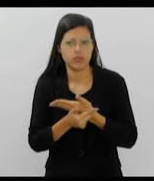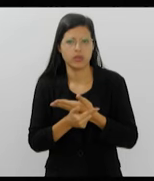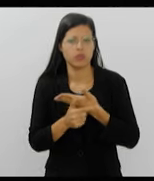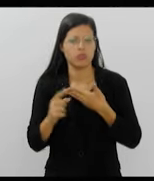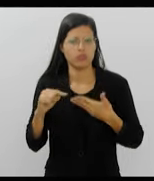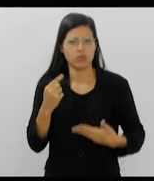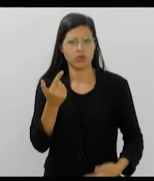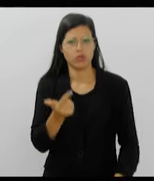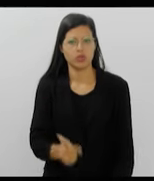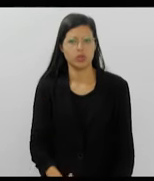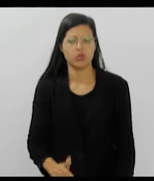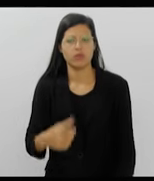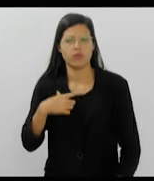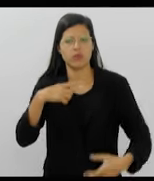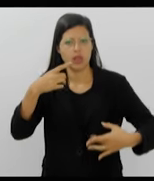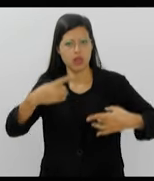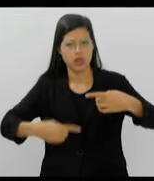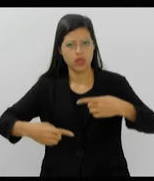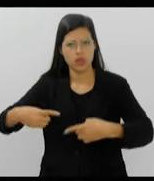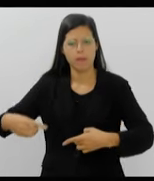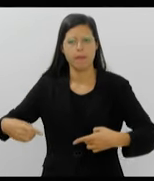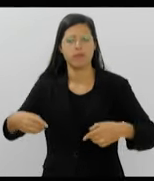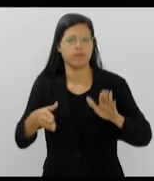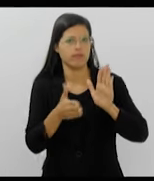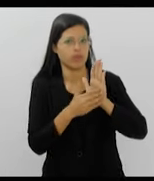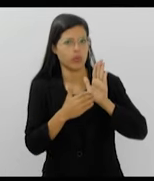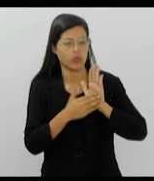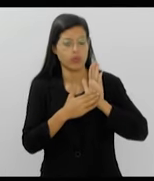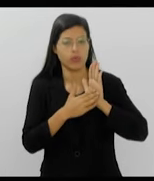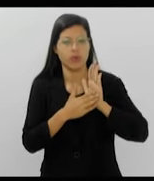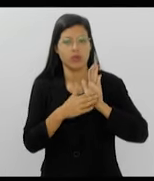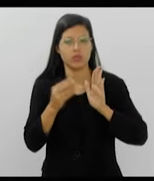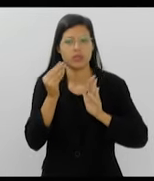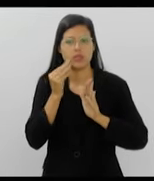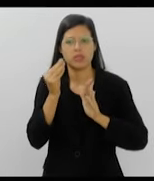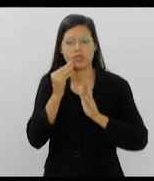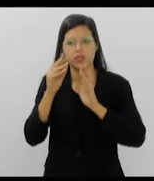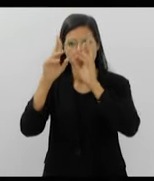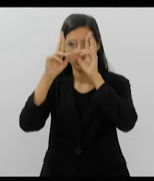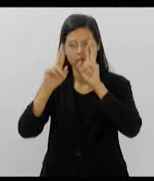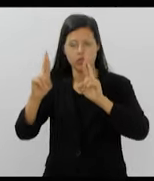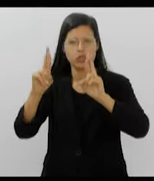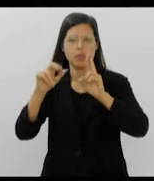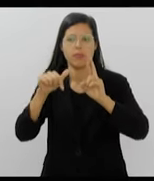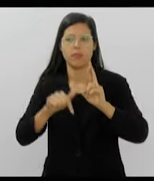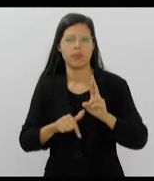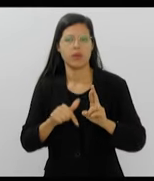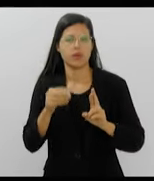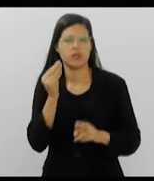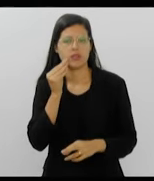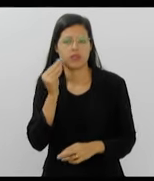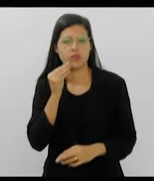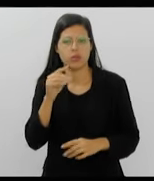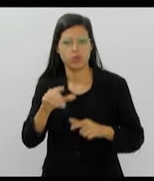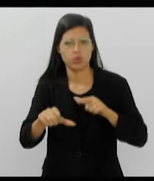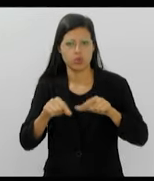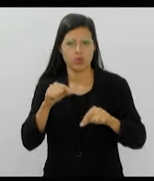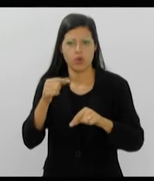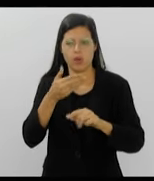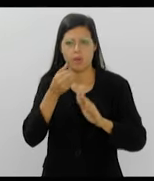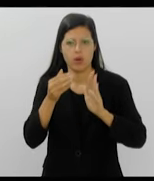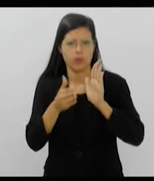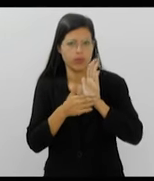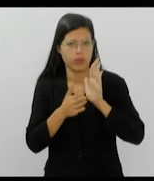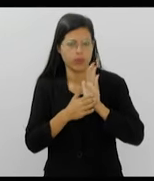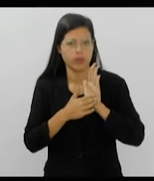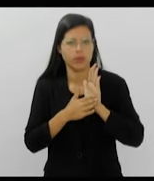vez vai ter debates de propostas, sempre buscando respeito, sempre buscando escolher a melhor proposta e estar do